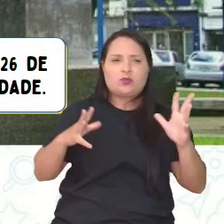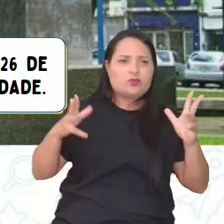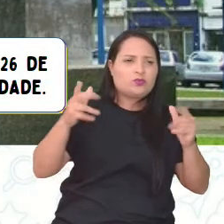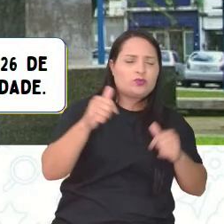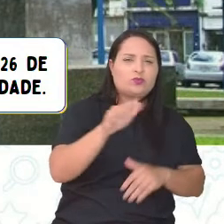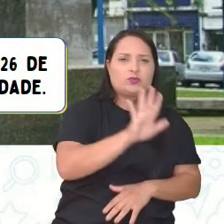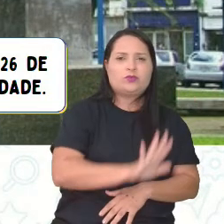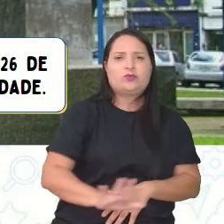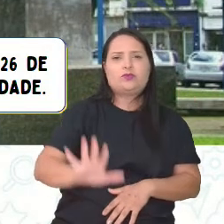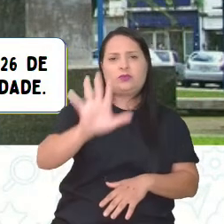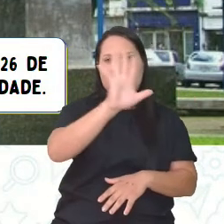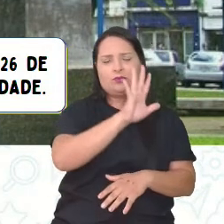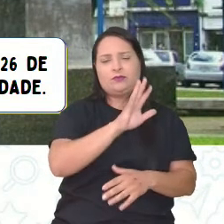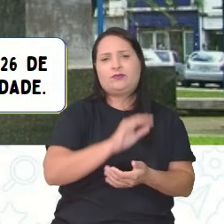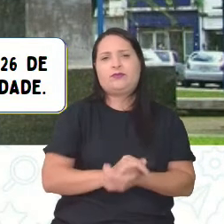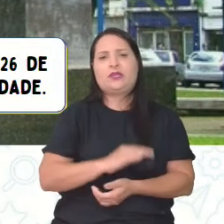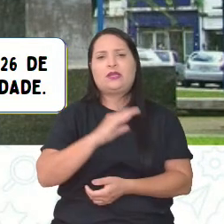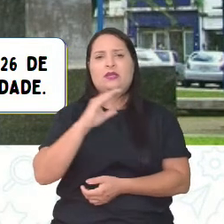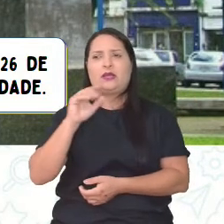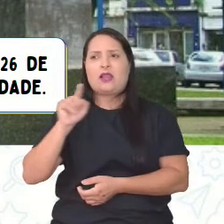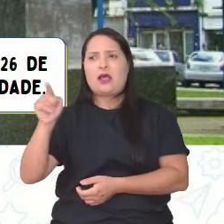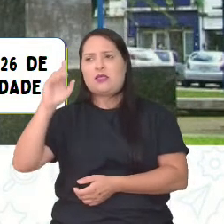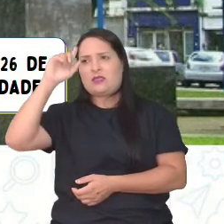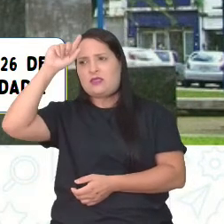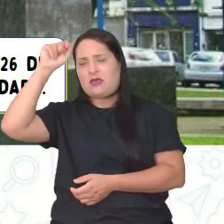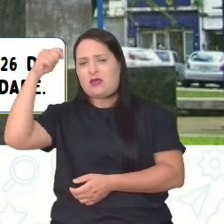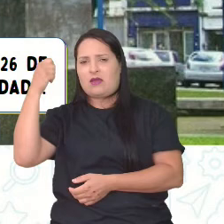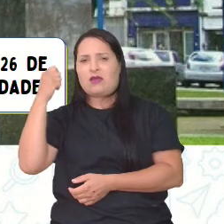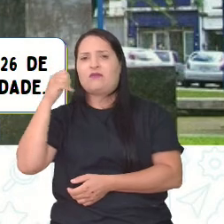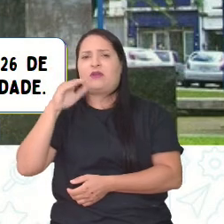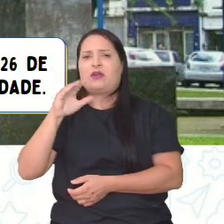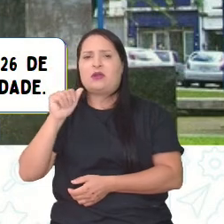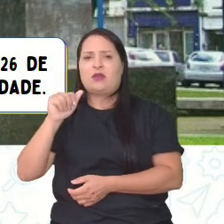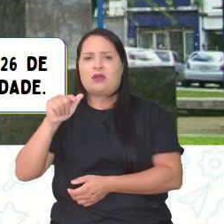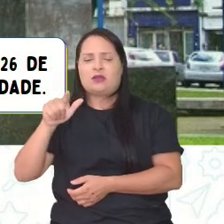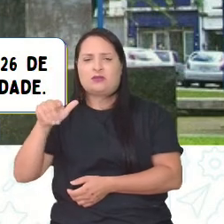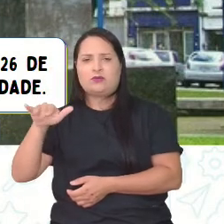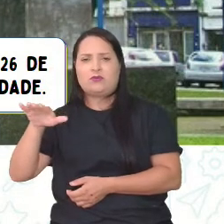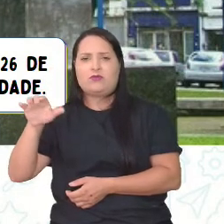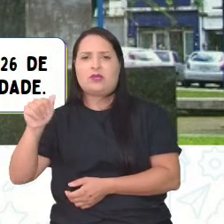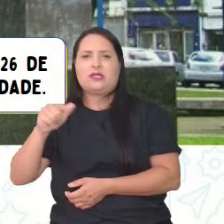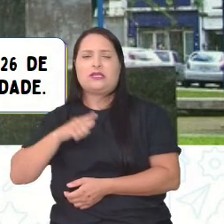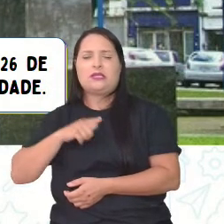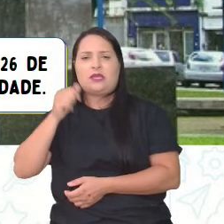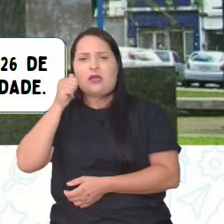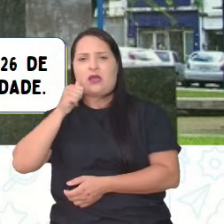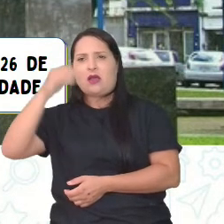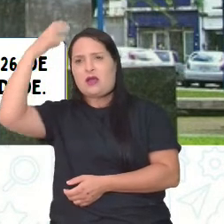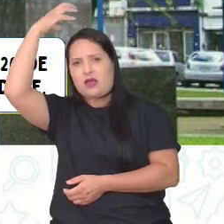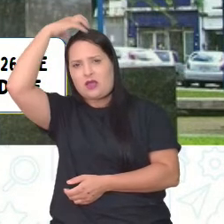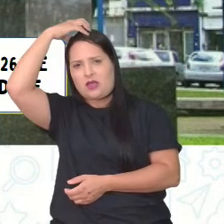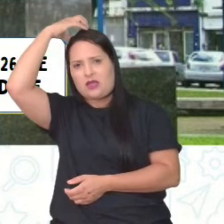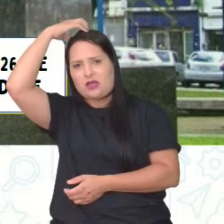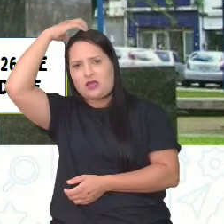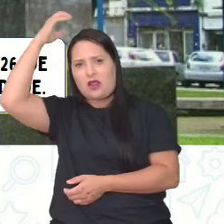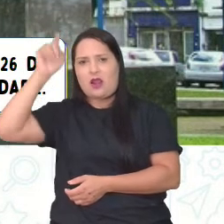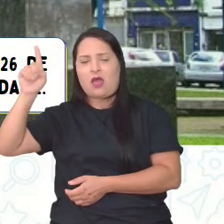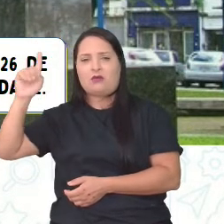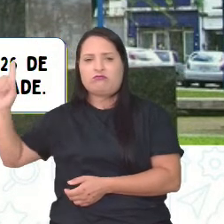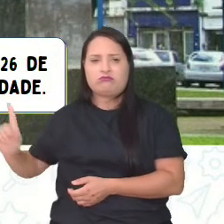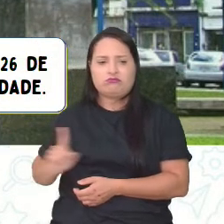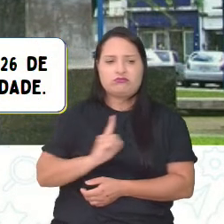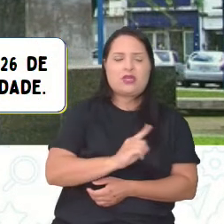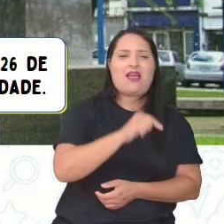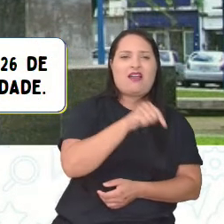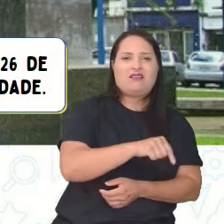exemplo, Gangazumba era um rei na África, né? Dandara era uma rainha na África e veio parar aqui como escravo. Né? Isso.